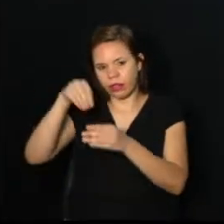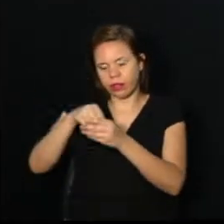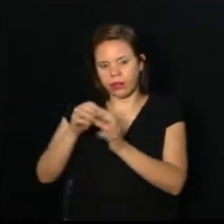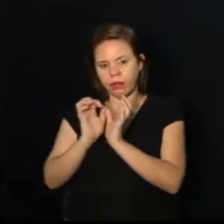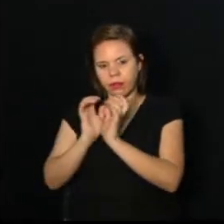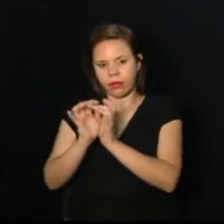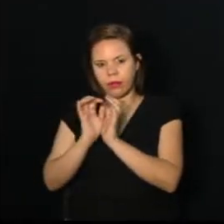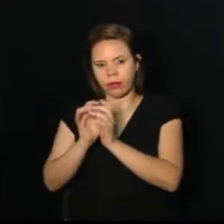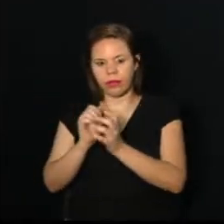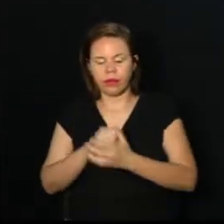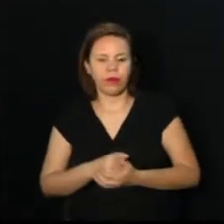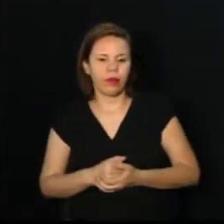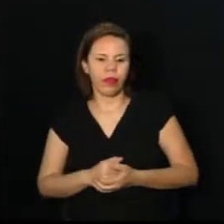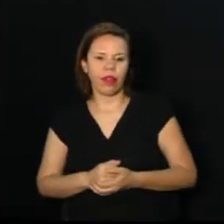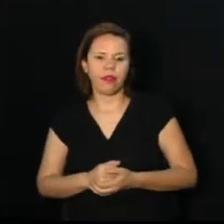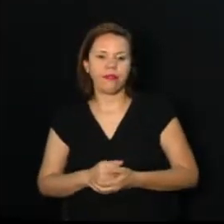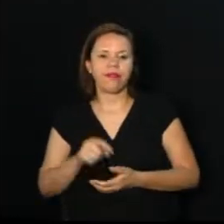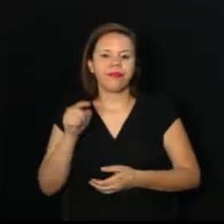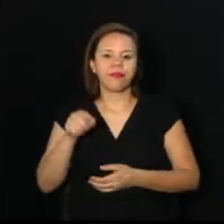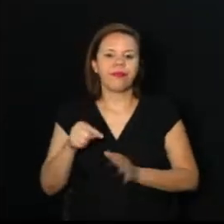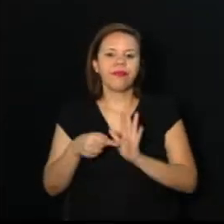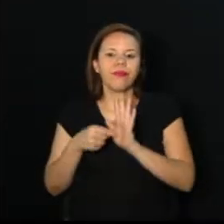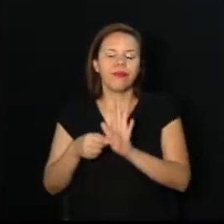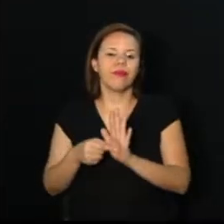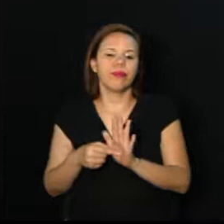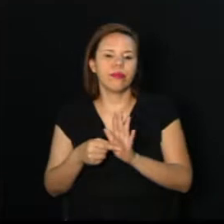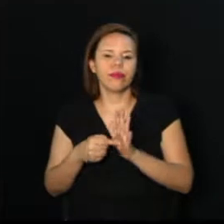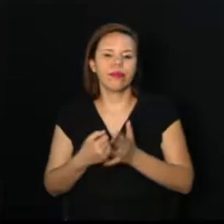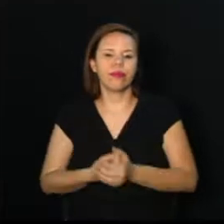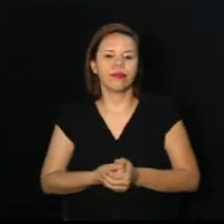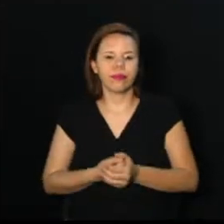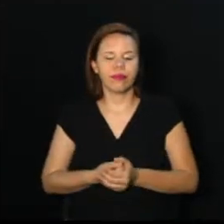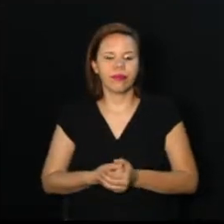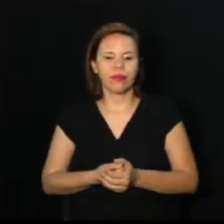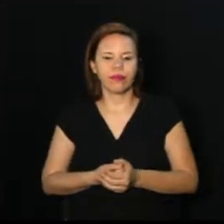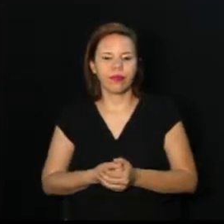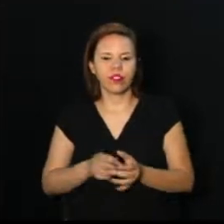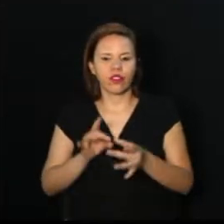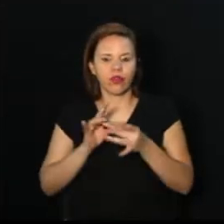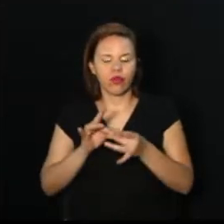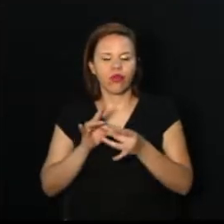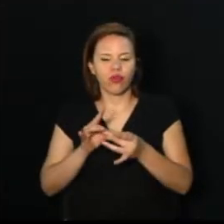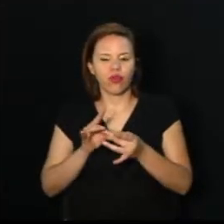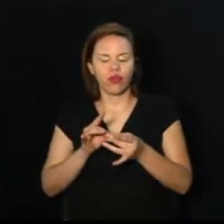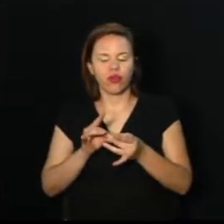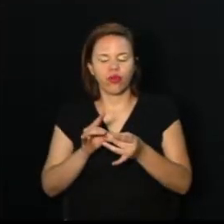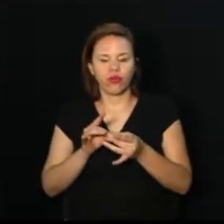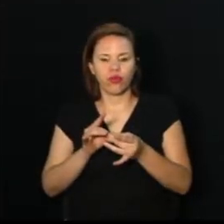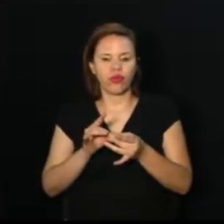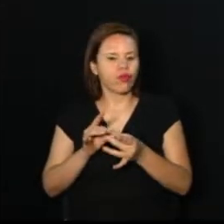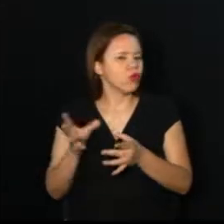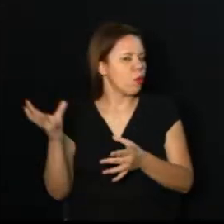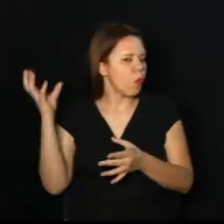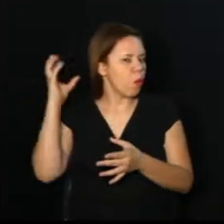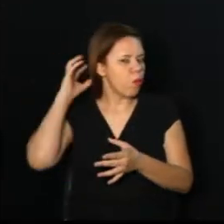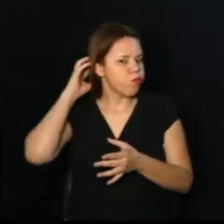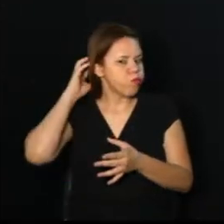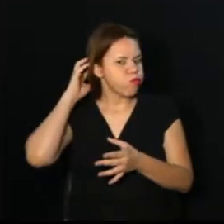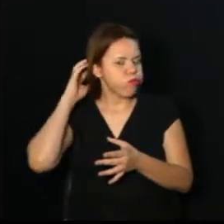areazinha, que é esta aqui, na junção específica do temporal com